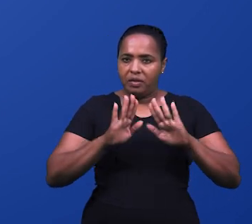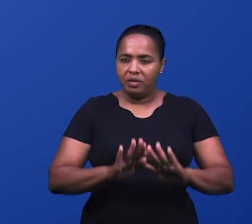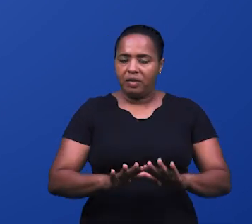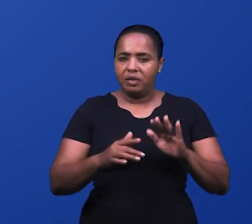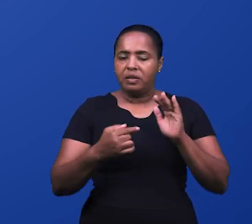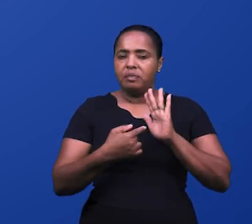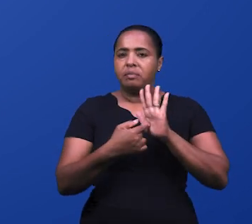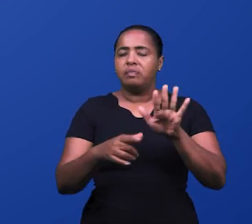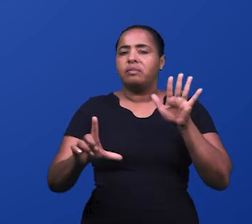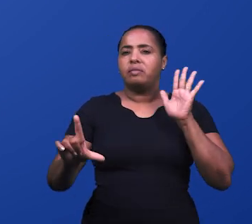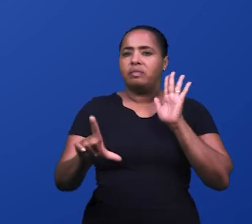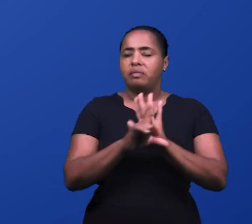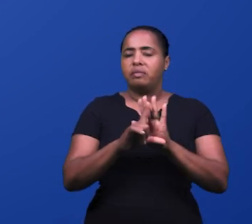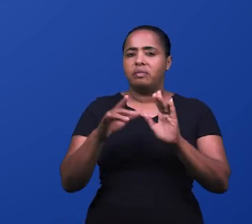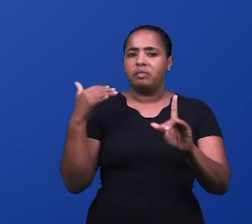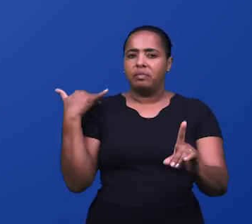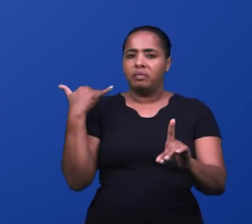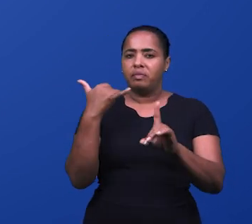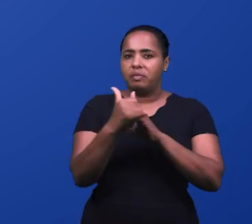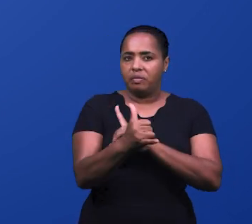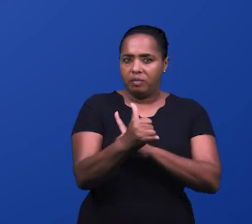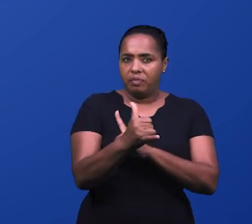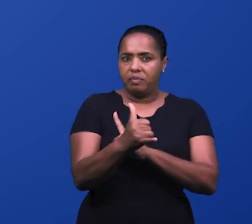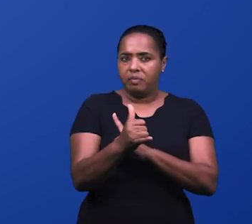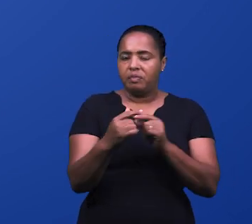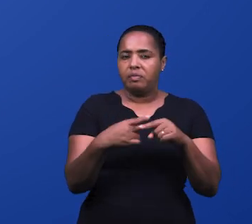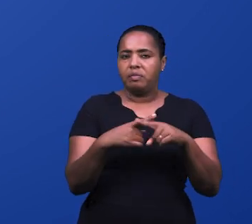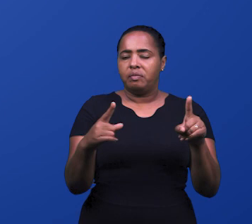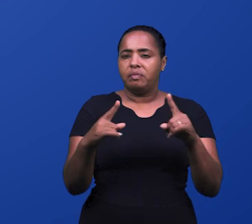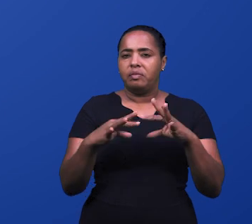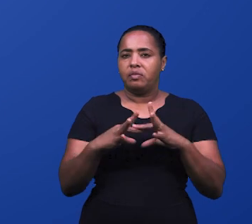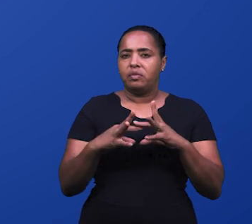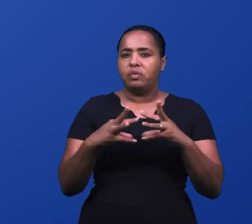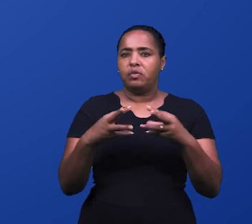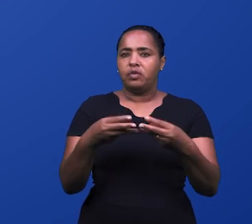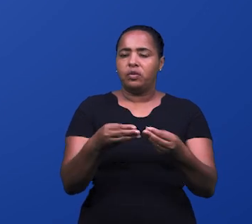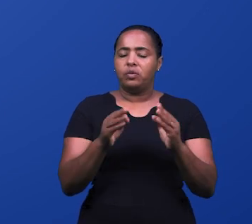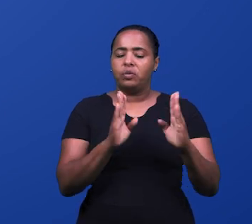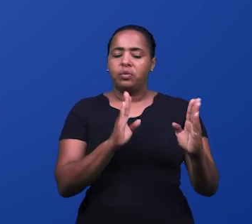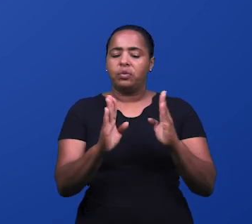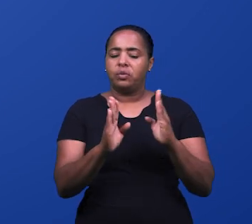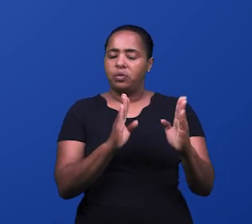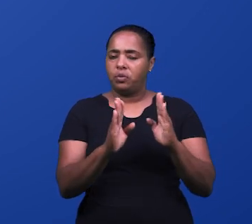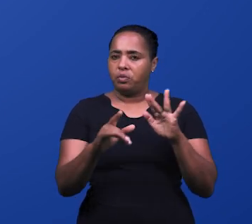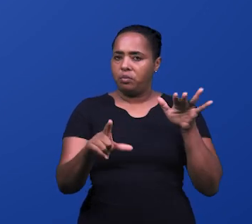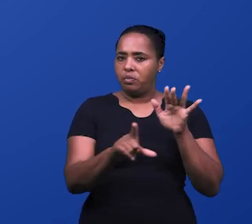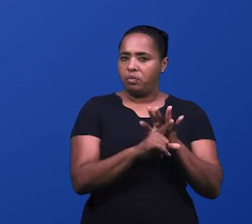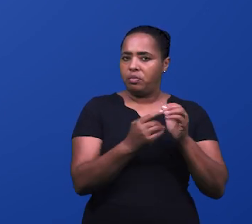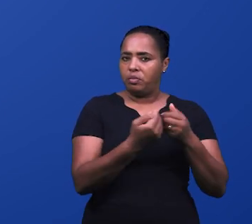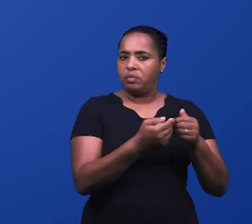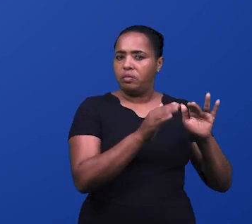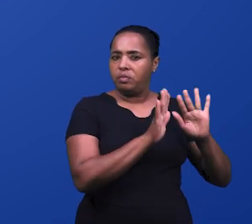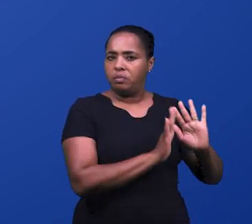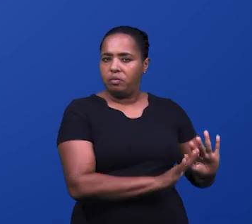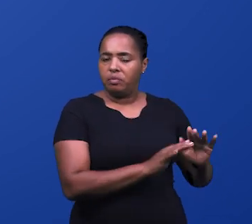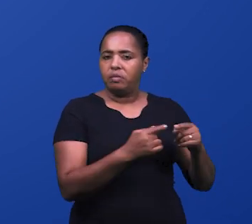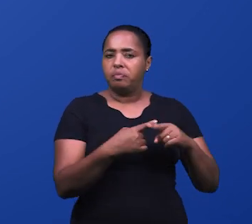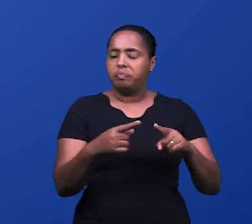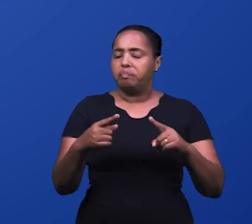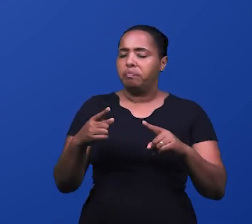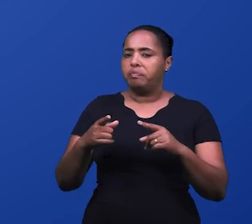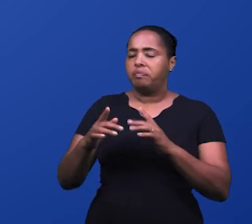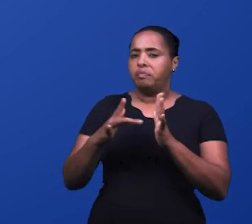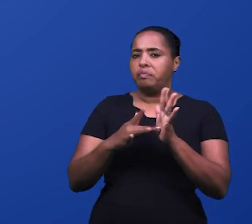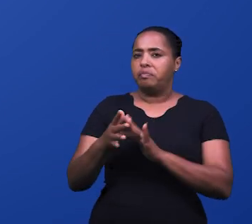para a lei, profeta da lei, mas tudo isso ficou no período da lei. Jesus pagou o preço